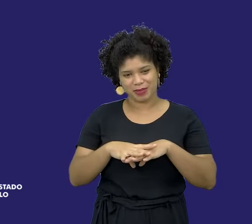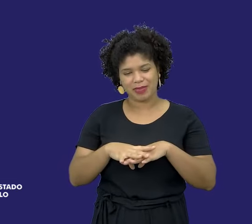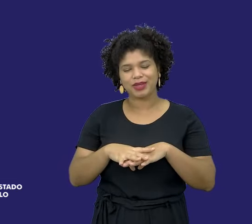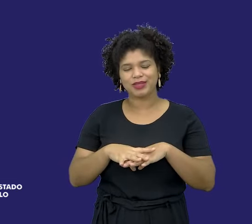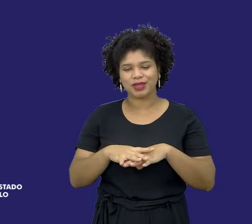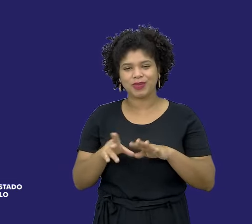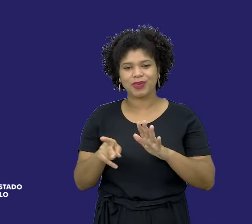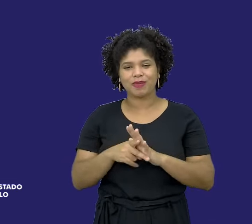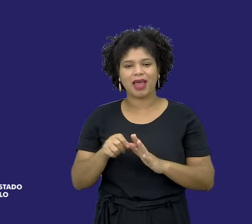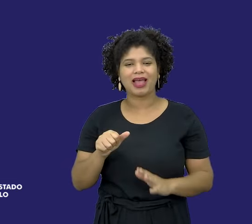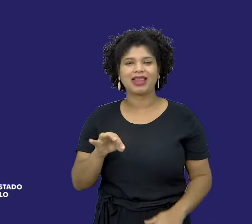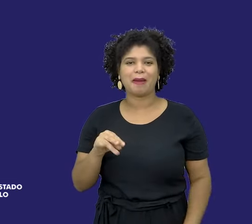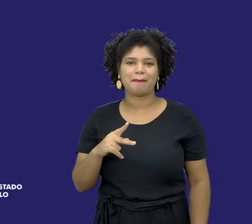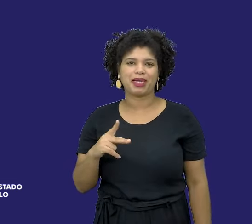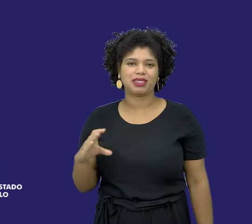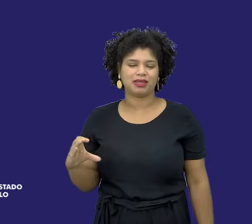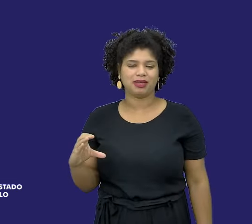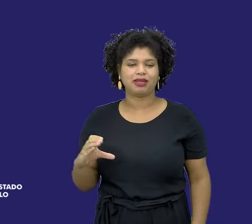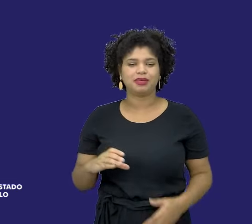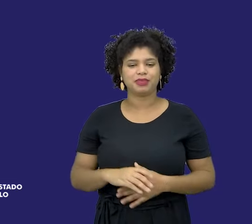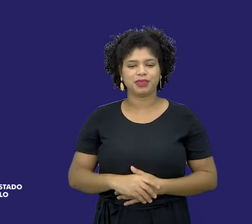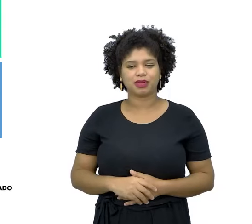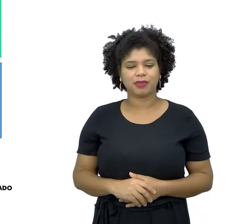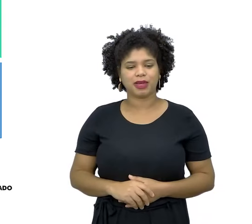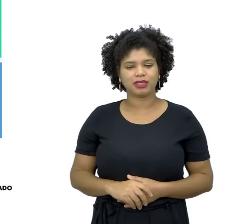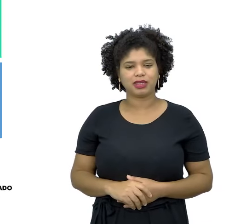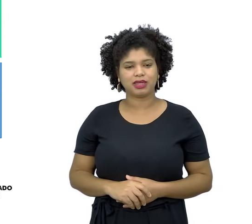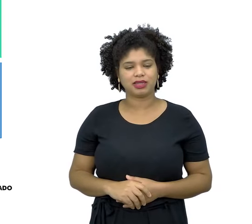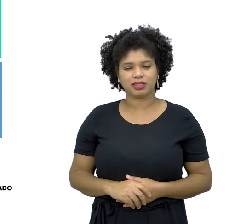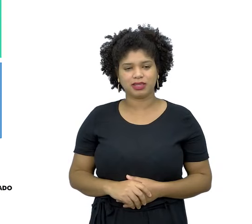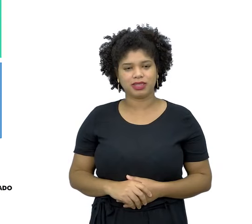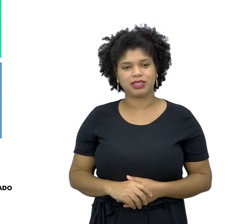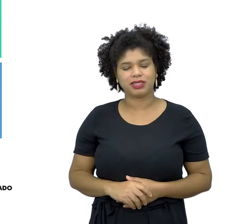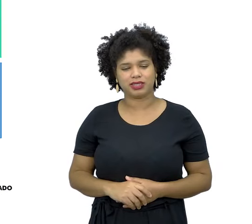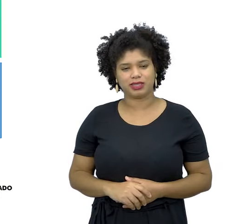durante a TPC. Vamos lá?